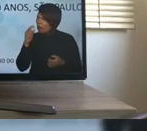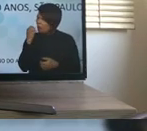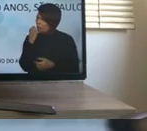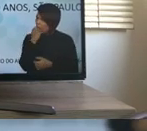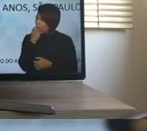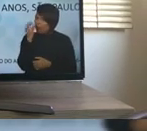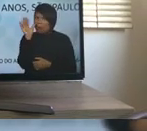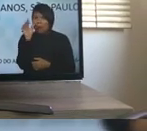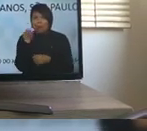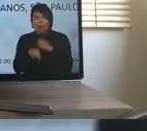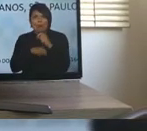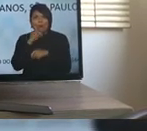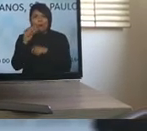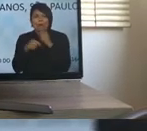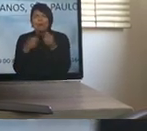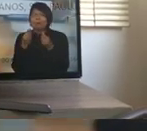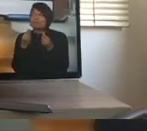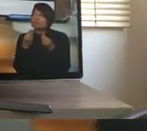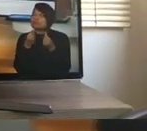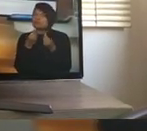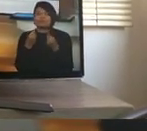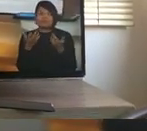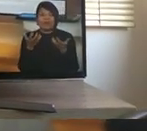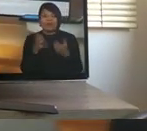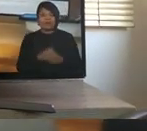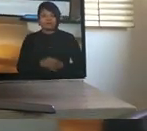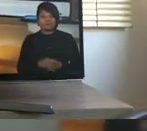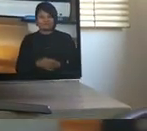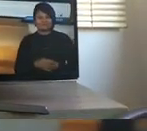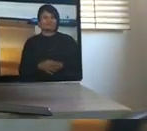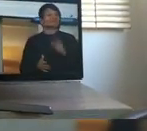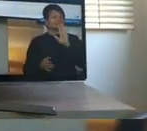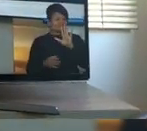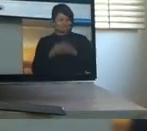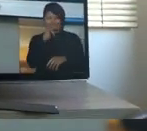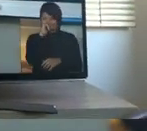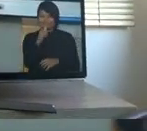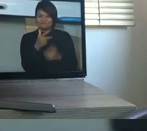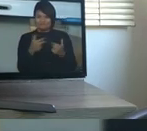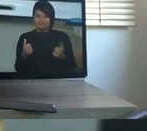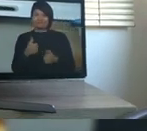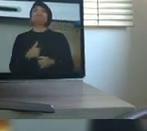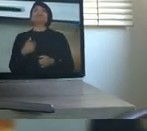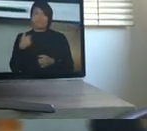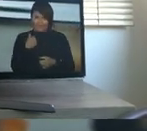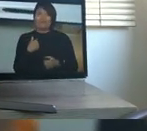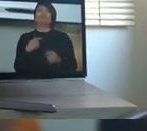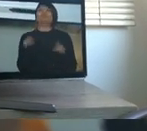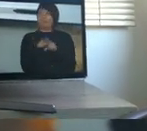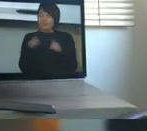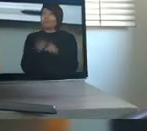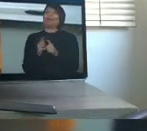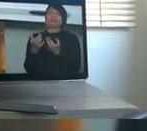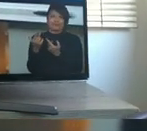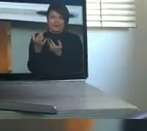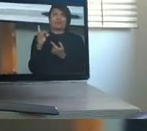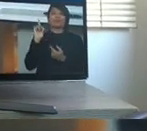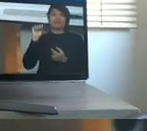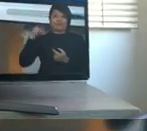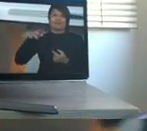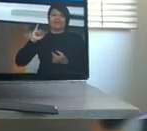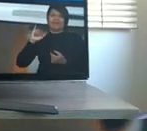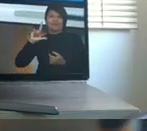curioso em experimentar. Olha, gente, eu vou falar uma coisa para vocês. Eu fiquei muito curiosa para